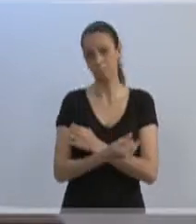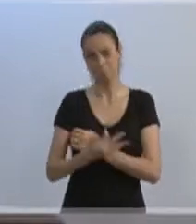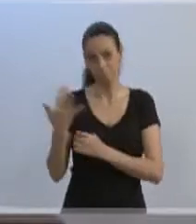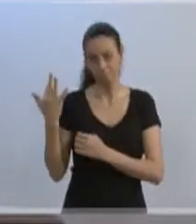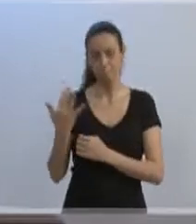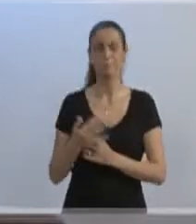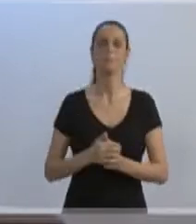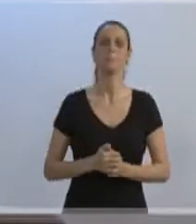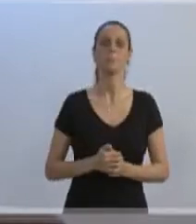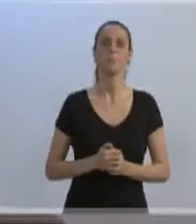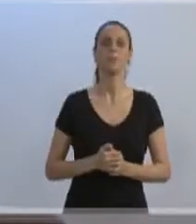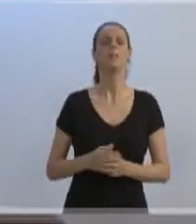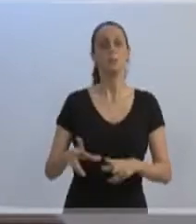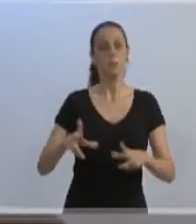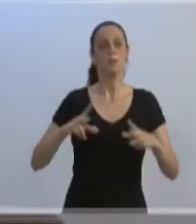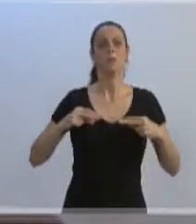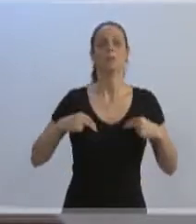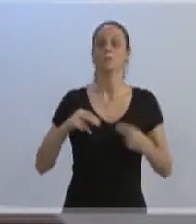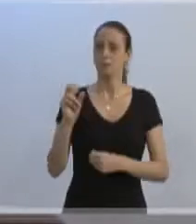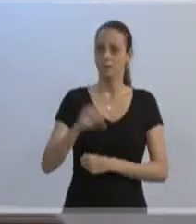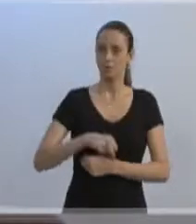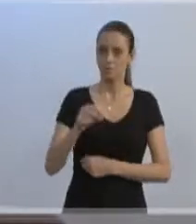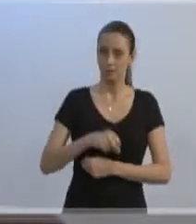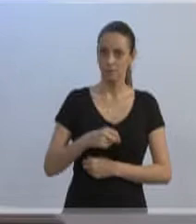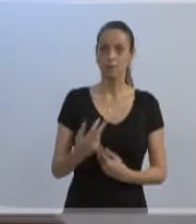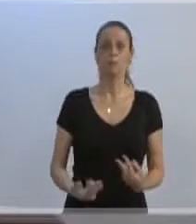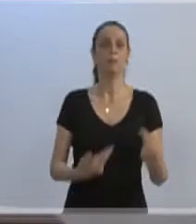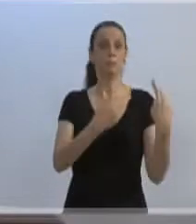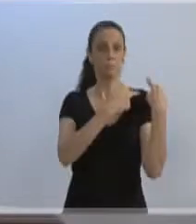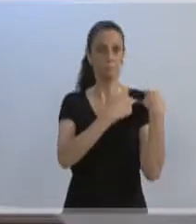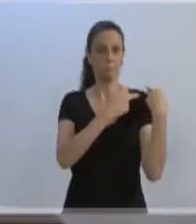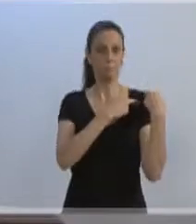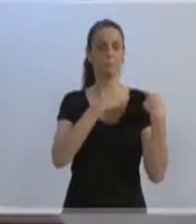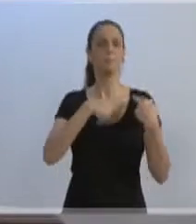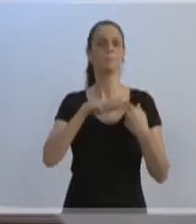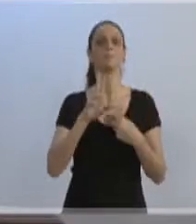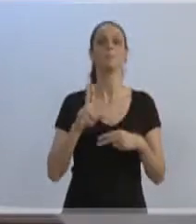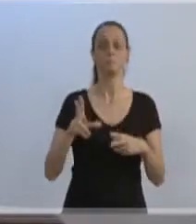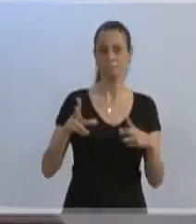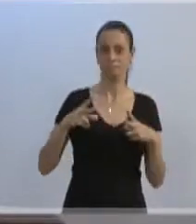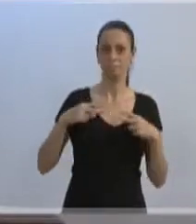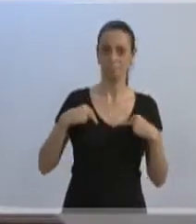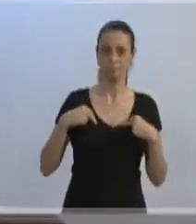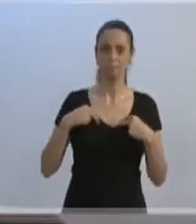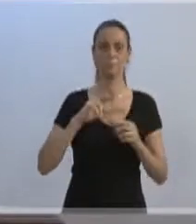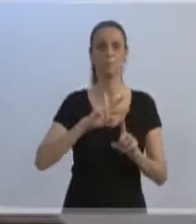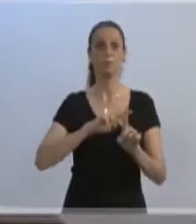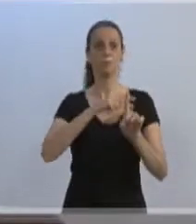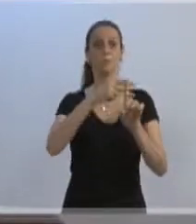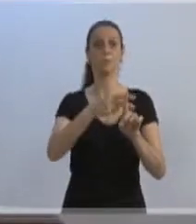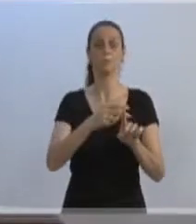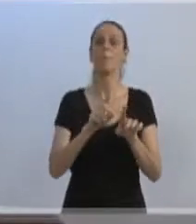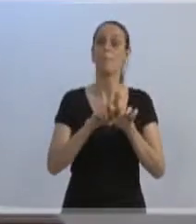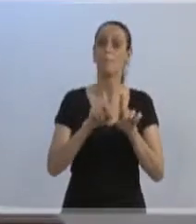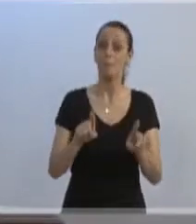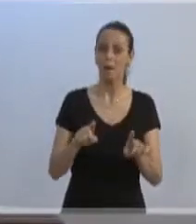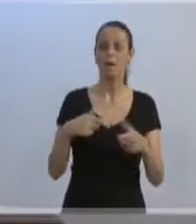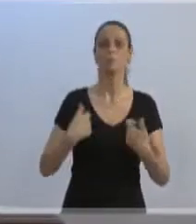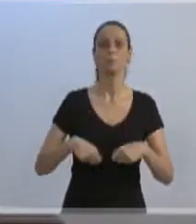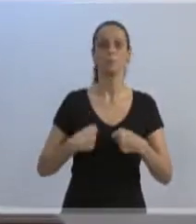são merecedores sim de uma função gratificada mas teríamos que